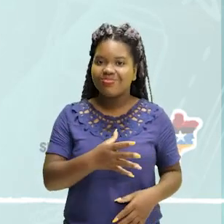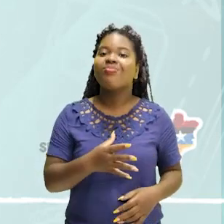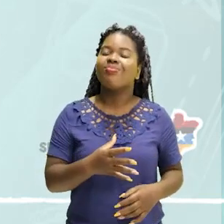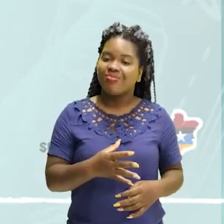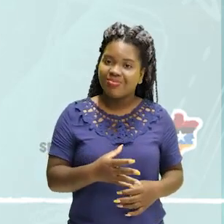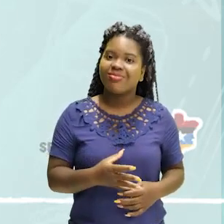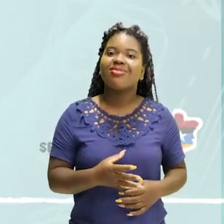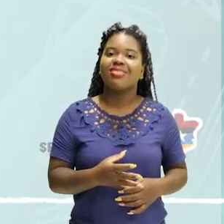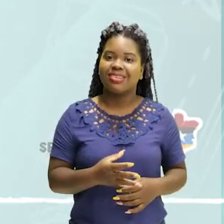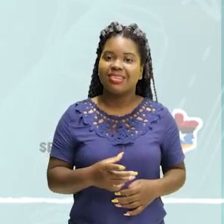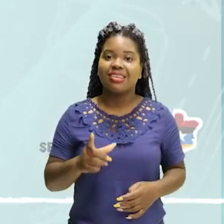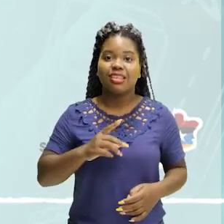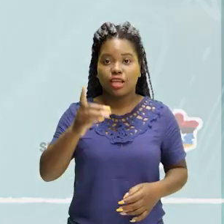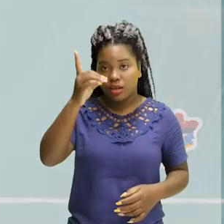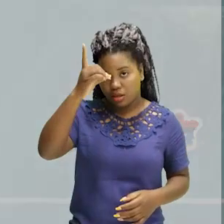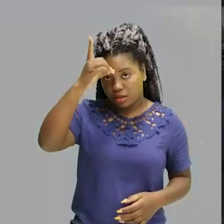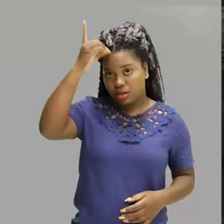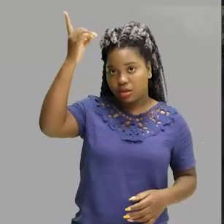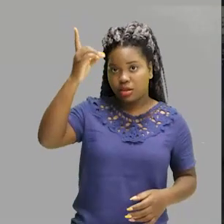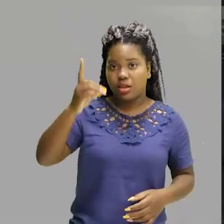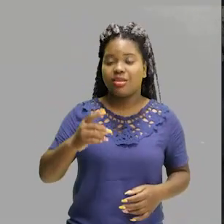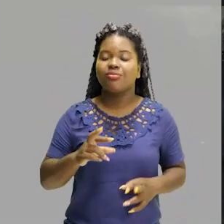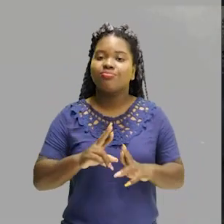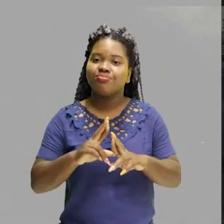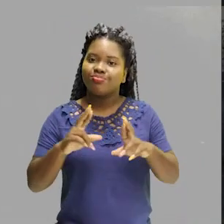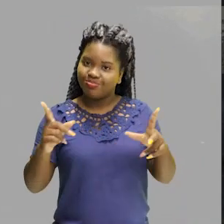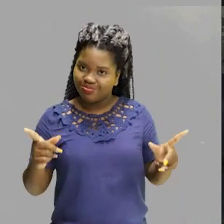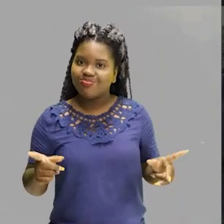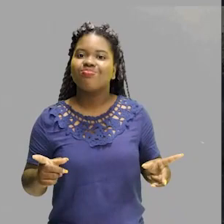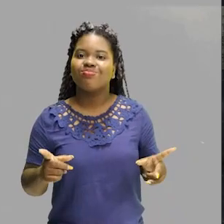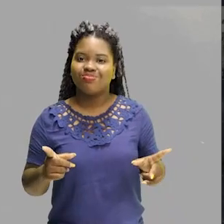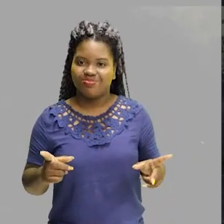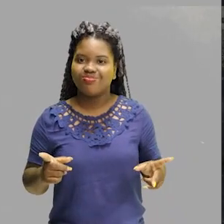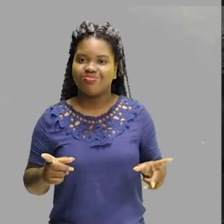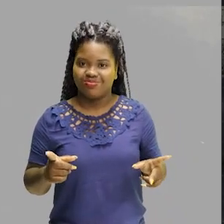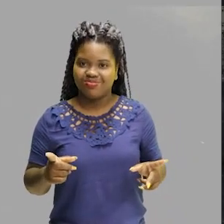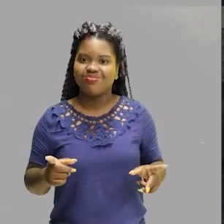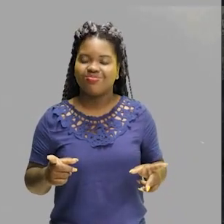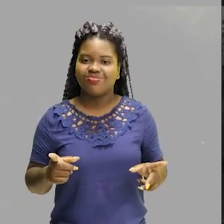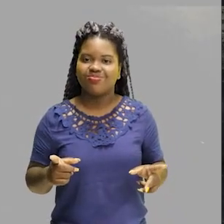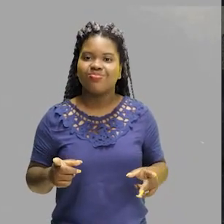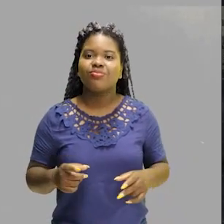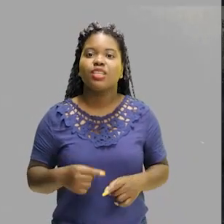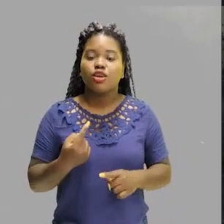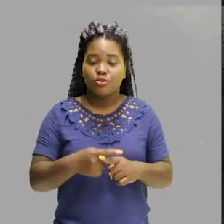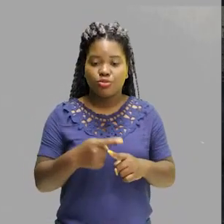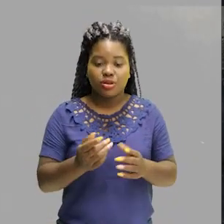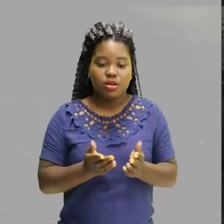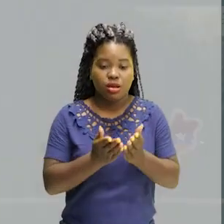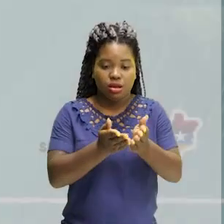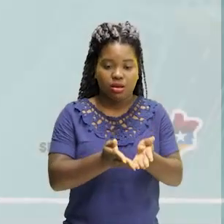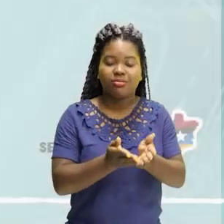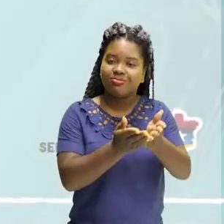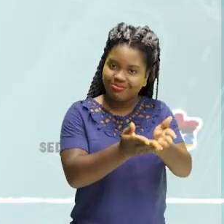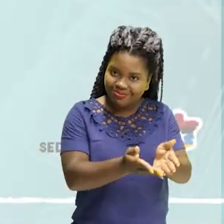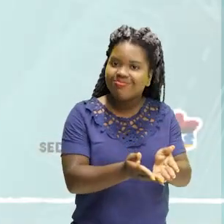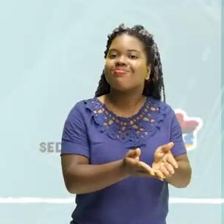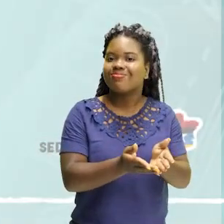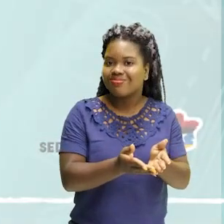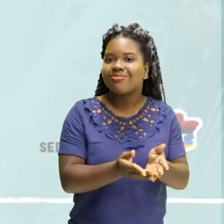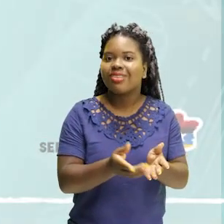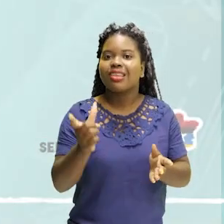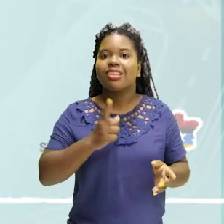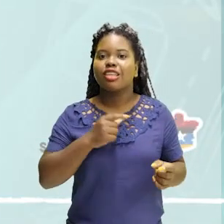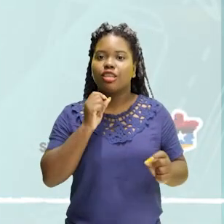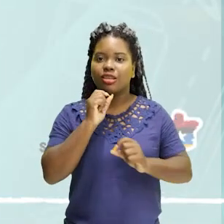de ideias novas, tá? Descobertas, grandes navegações, eu já falei disso, enfim. Presença